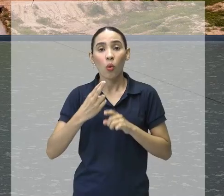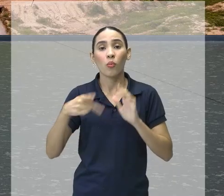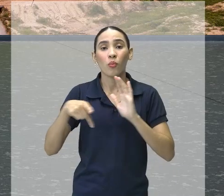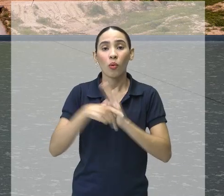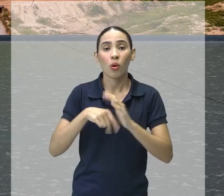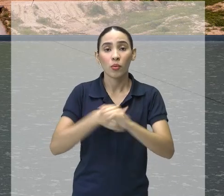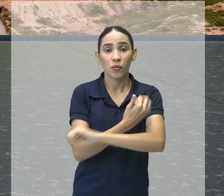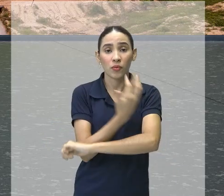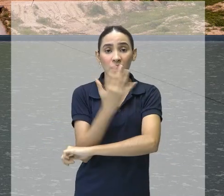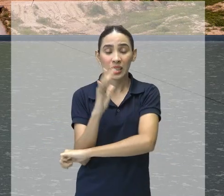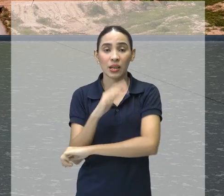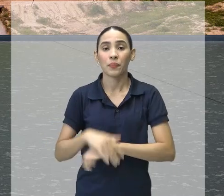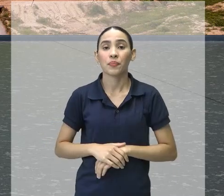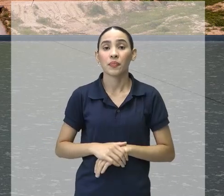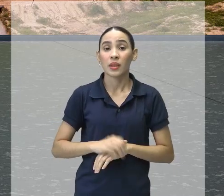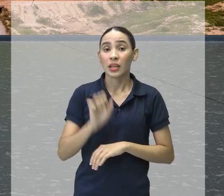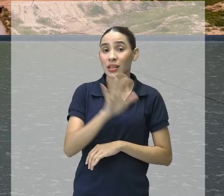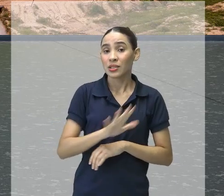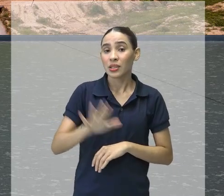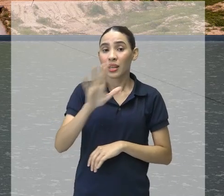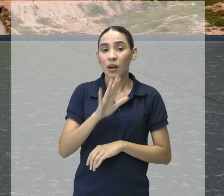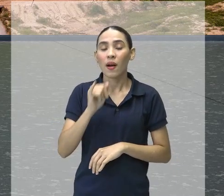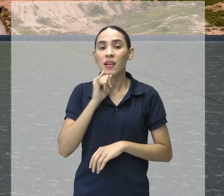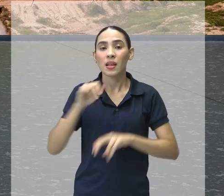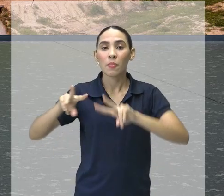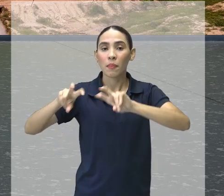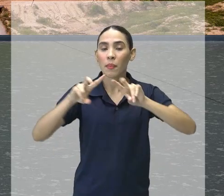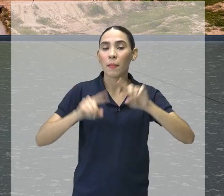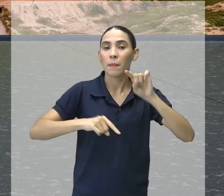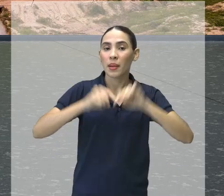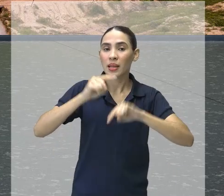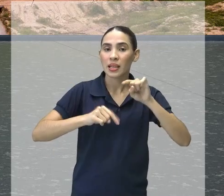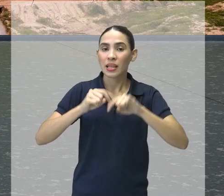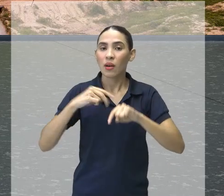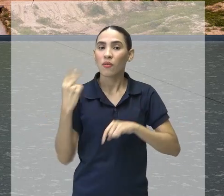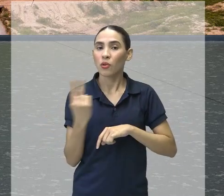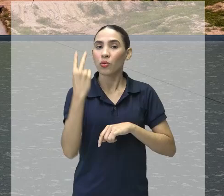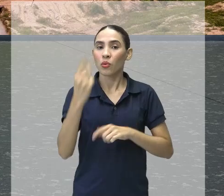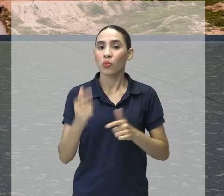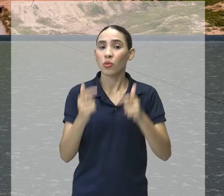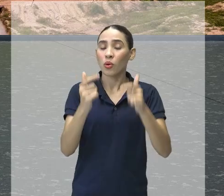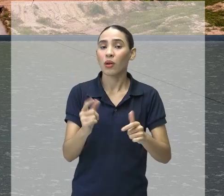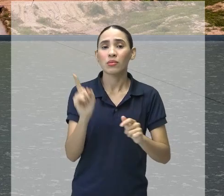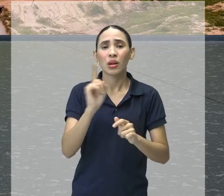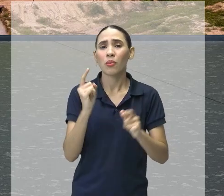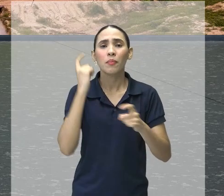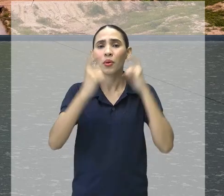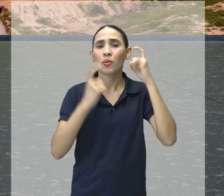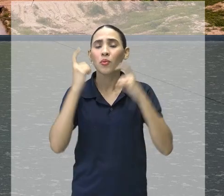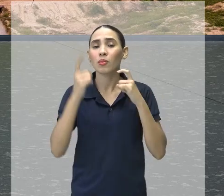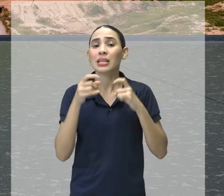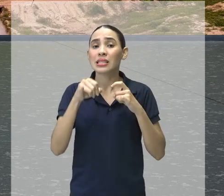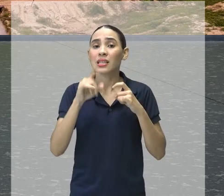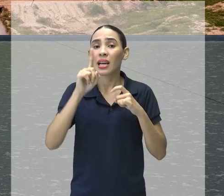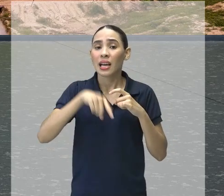vegetais. Em geral, tiram-se as riquezas do local sem se preocupar se